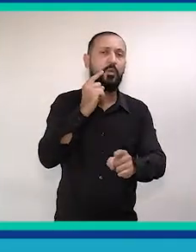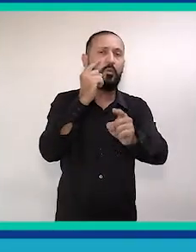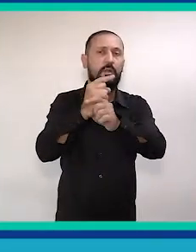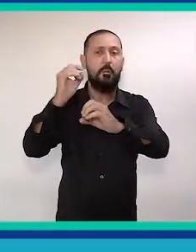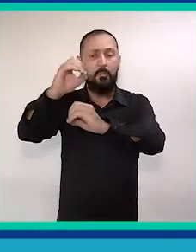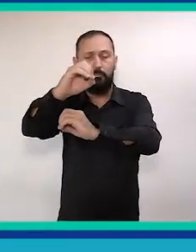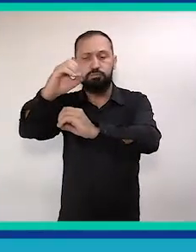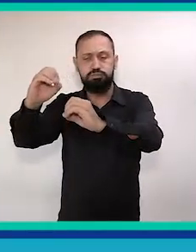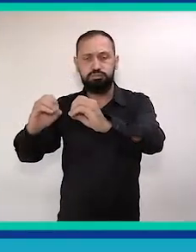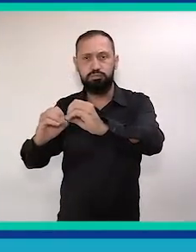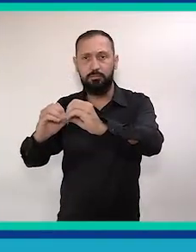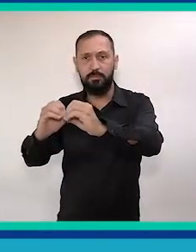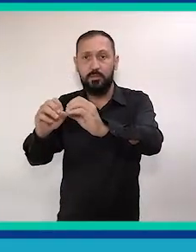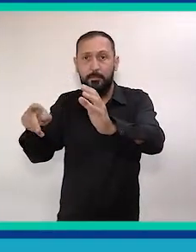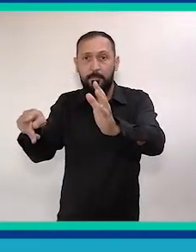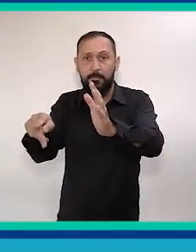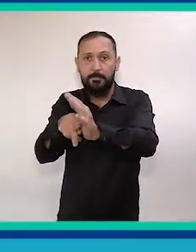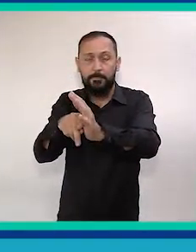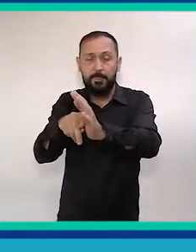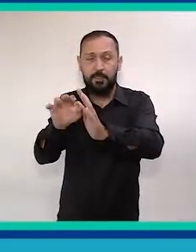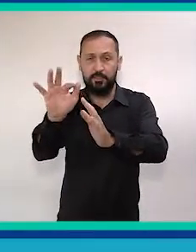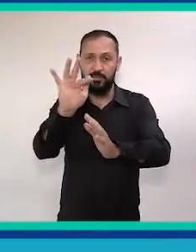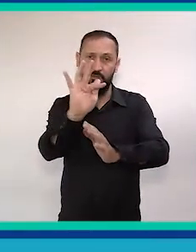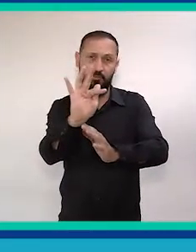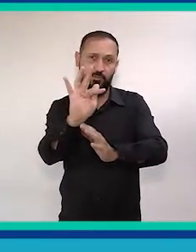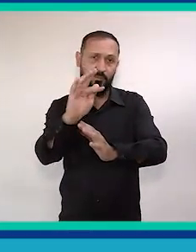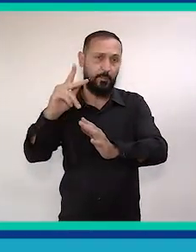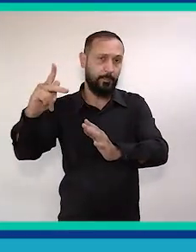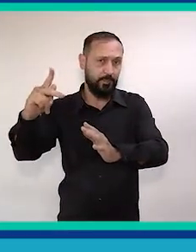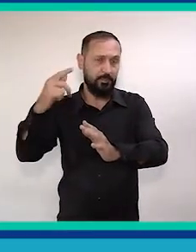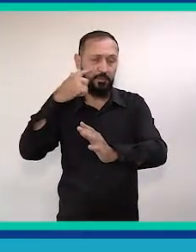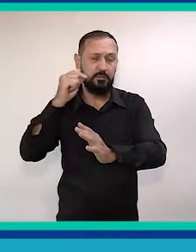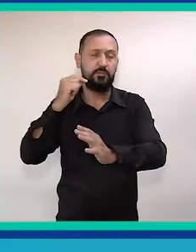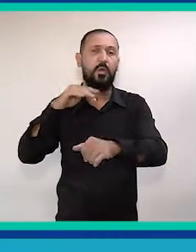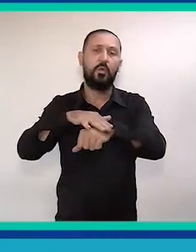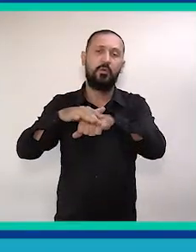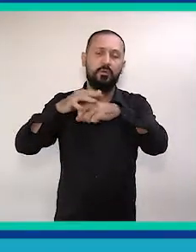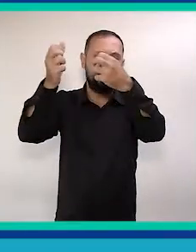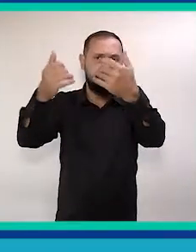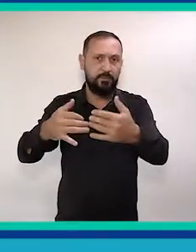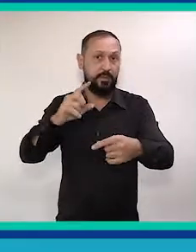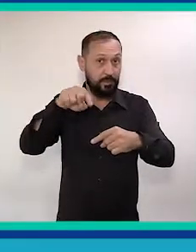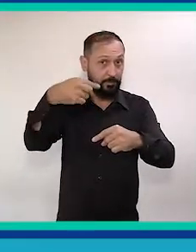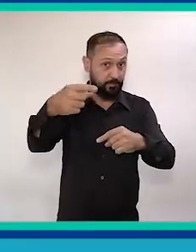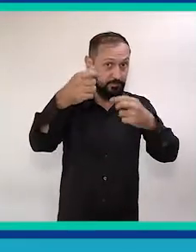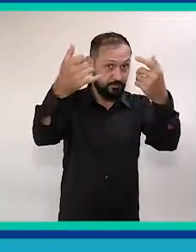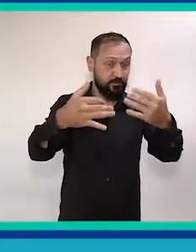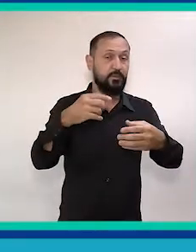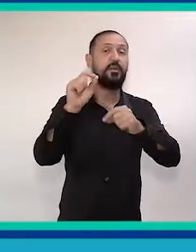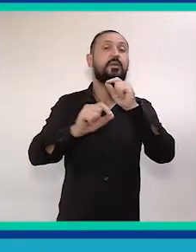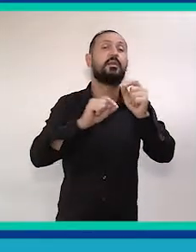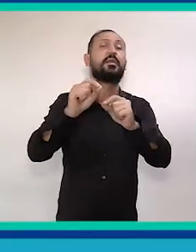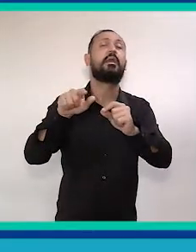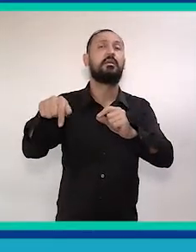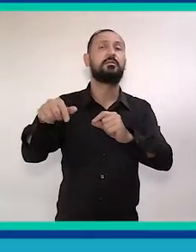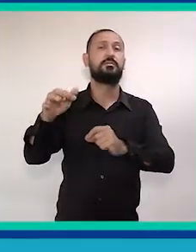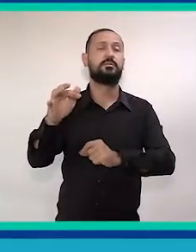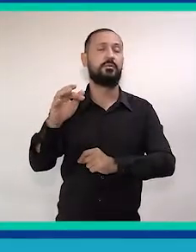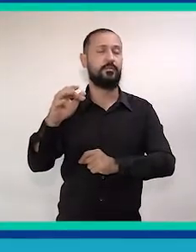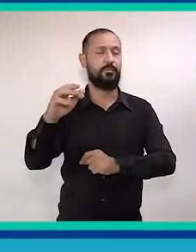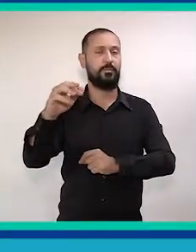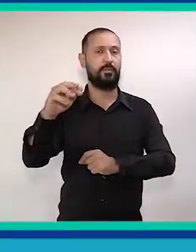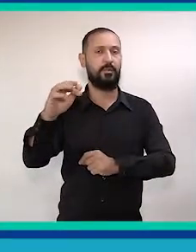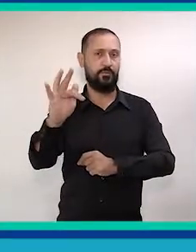que a gente consegue encontrar uma molécula, mais especificamente uma fosfolipase, que eu acho que a gente vai conseguir discutir um pouco mais isso para frente, o que